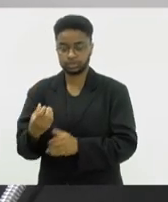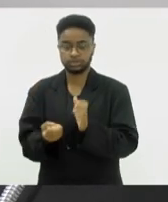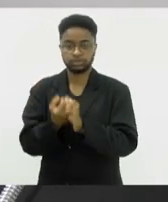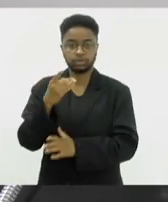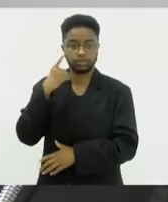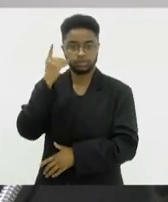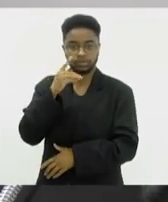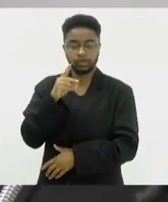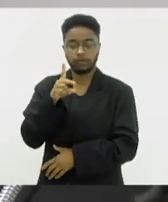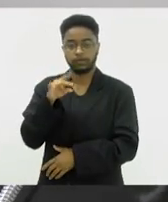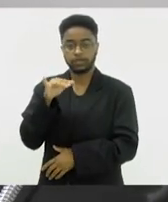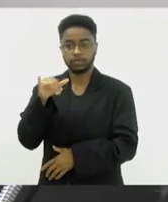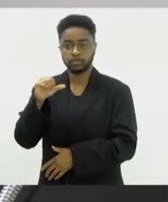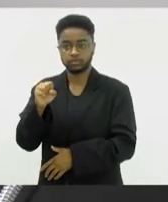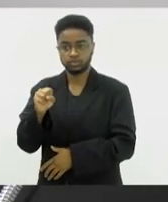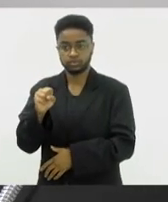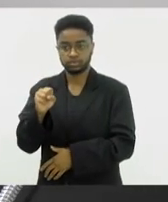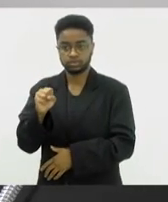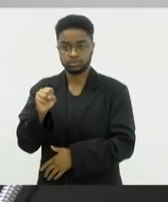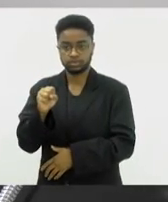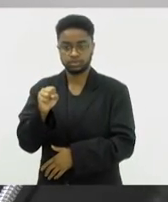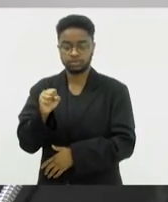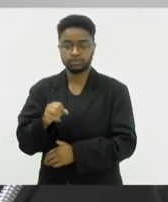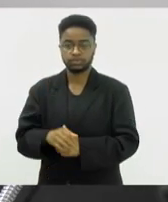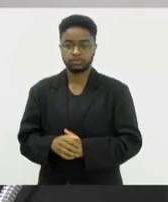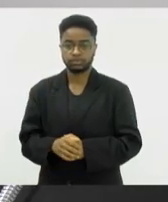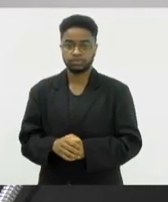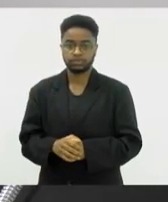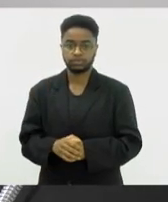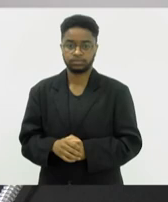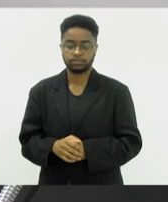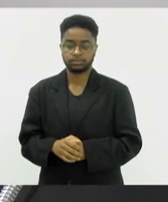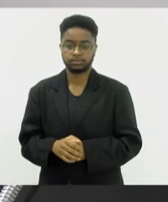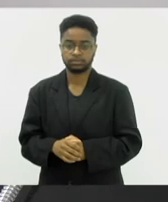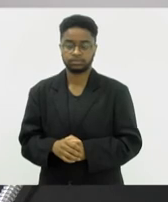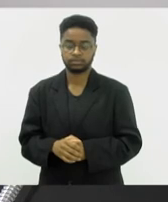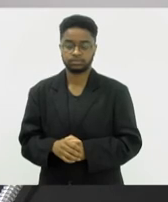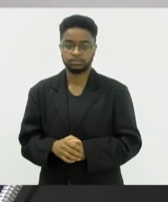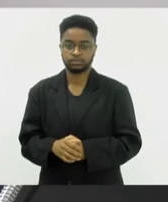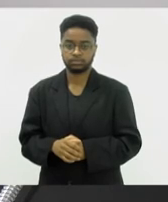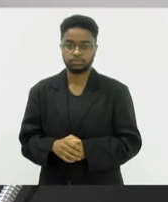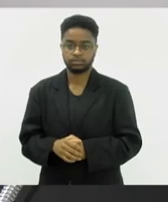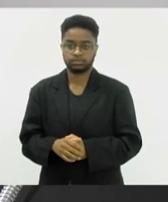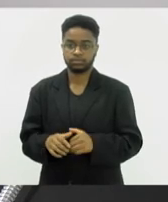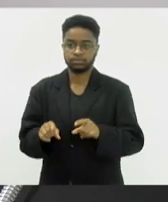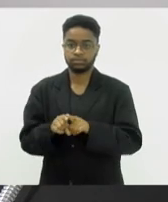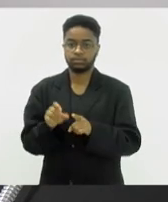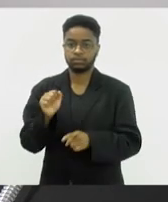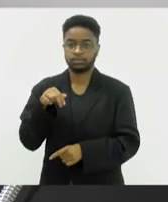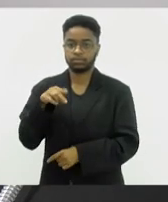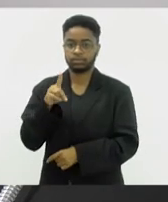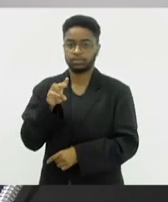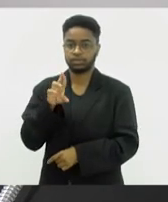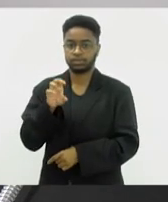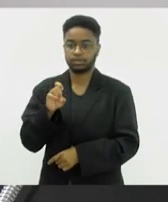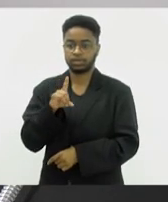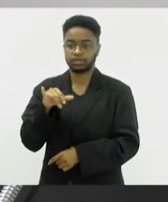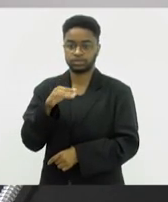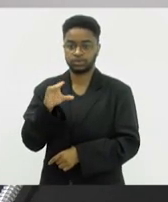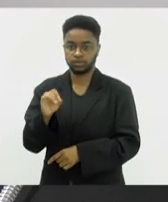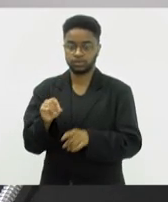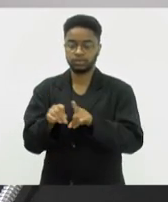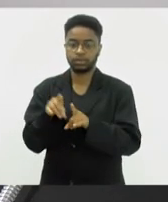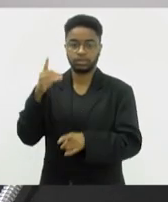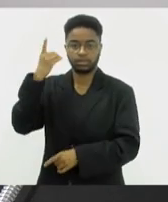Vinícius Cozzolino, não é Cozzolini, não, Cozzolino. Andrezinho Ceciliano, Dani